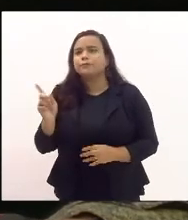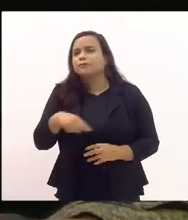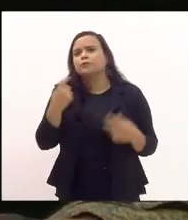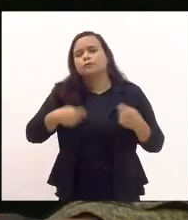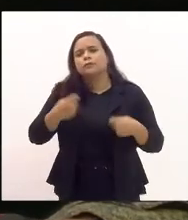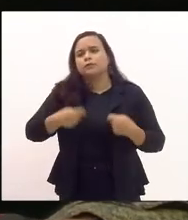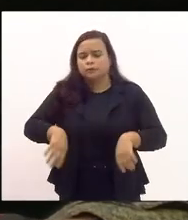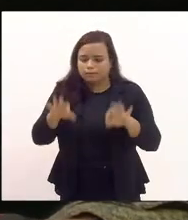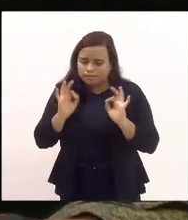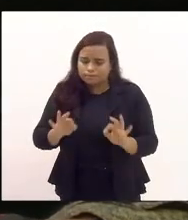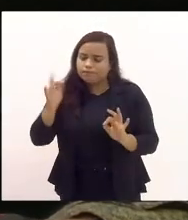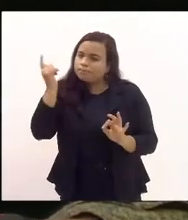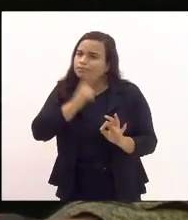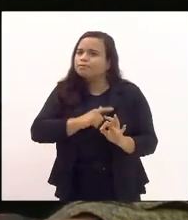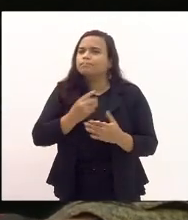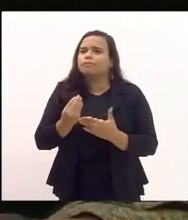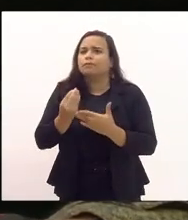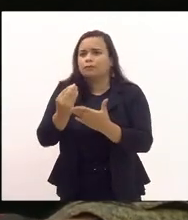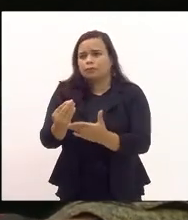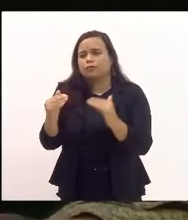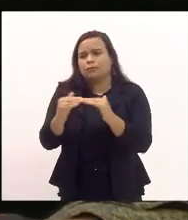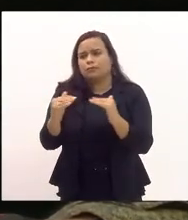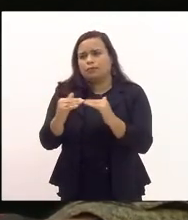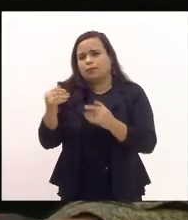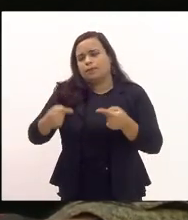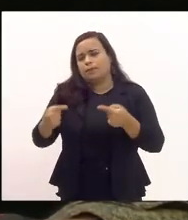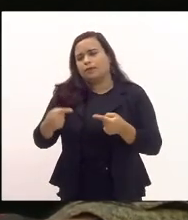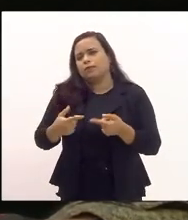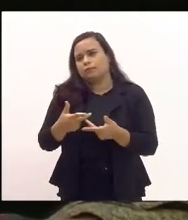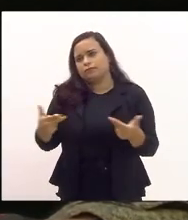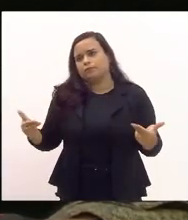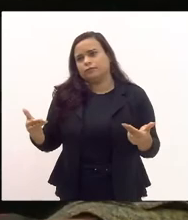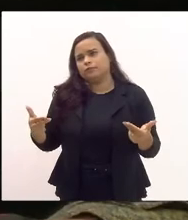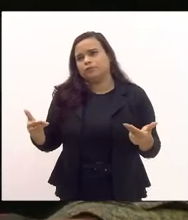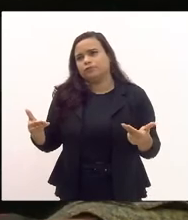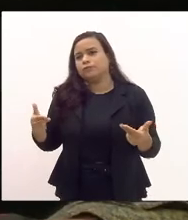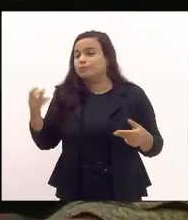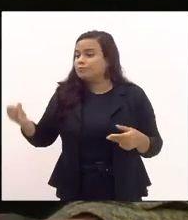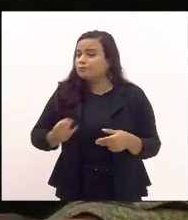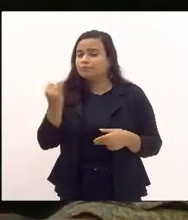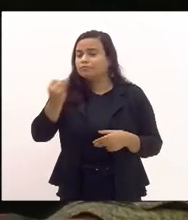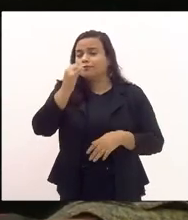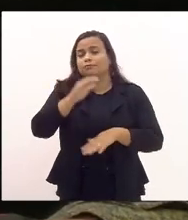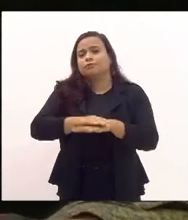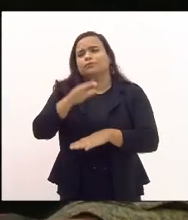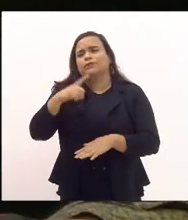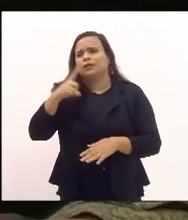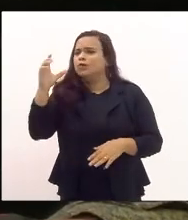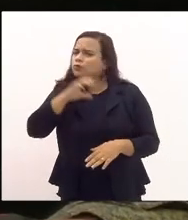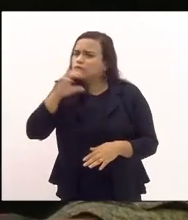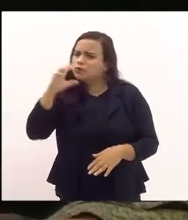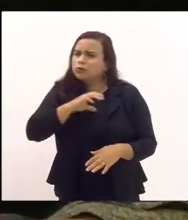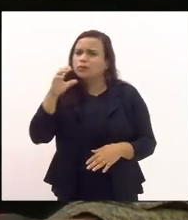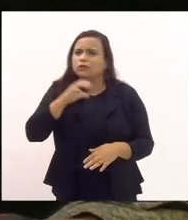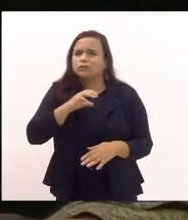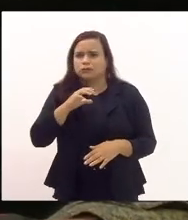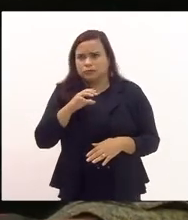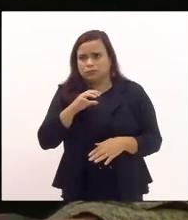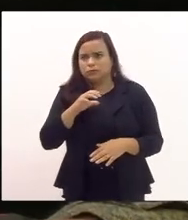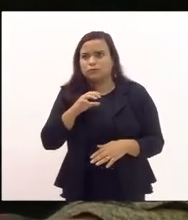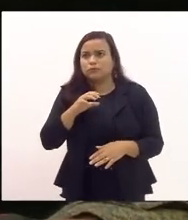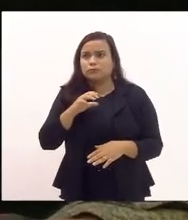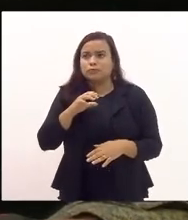consiga garantir um alinhamento com essa política mais do que nunca há uma urgência em romper